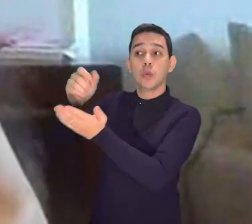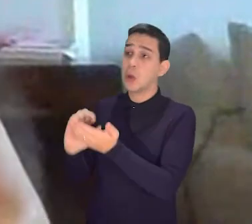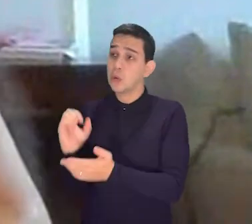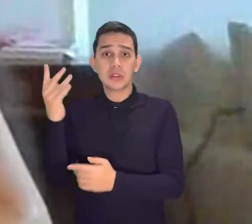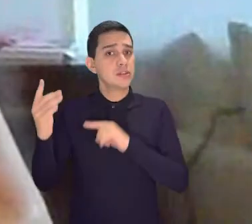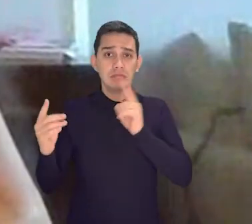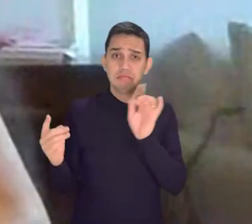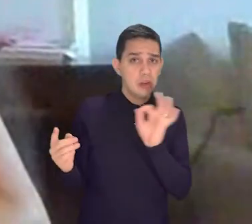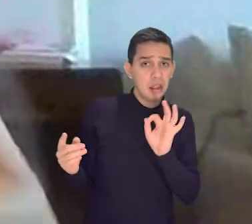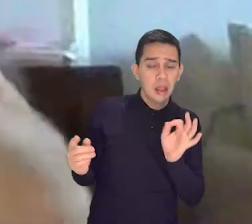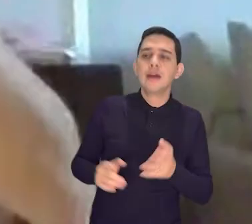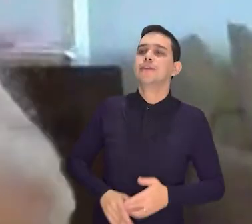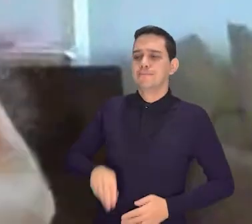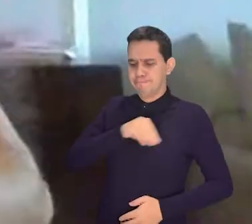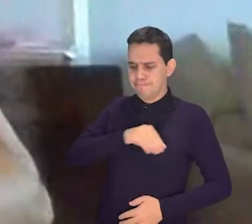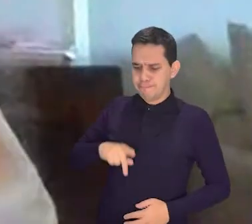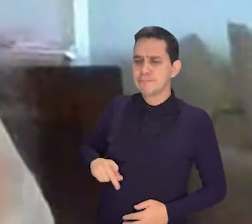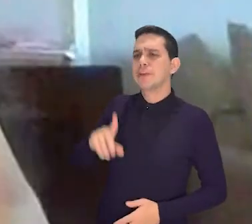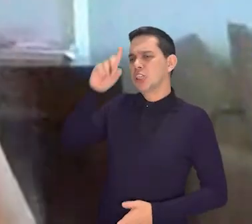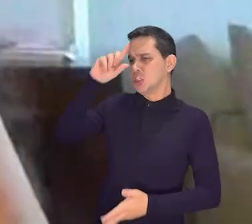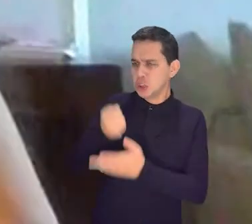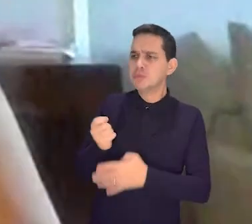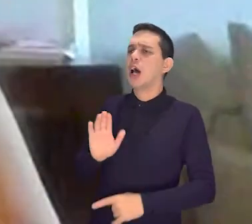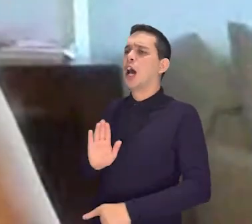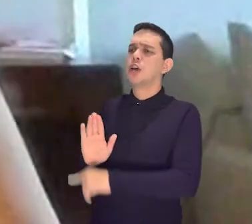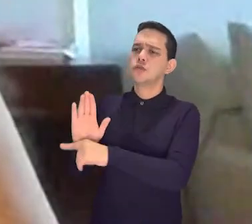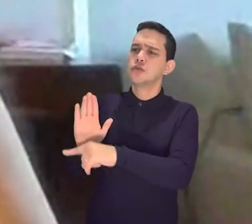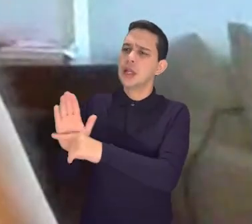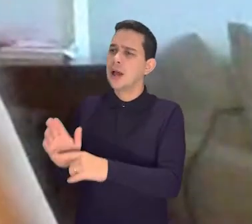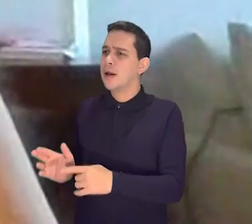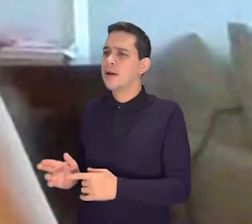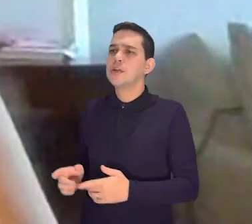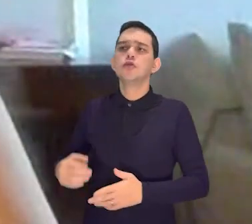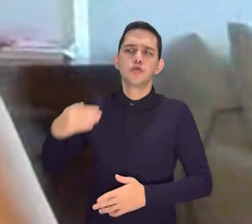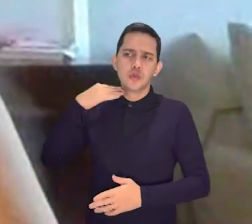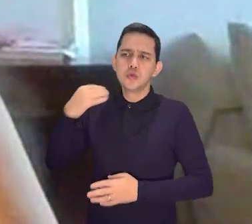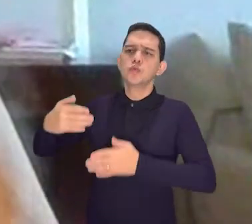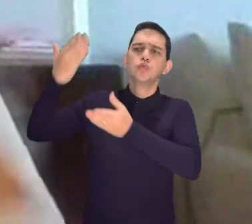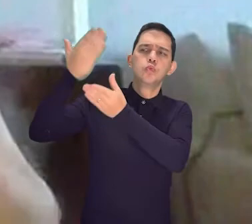o Ministério Público está de prontidão